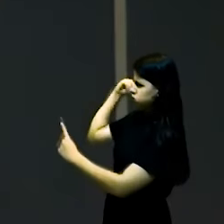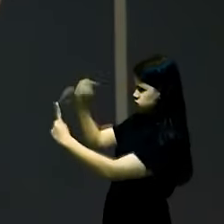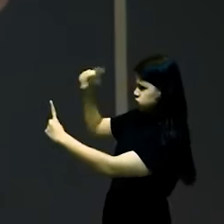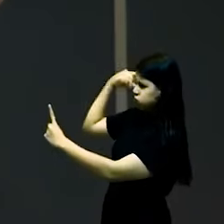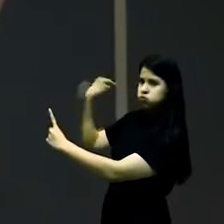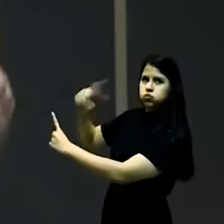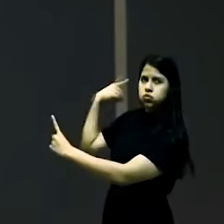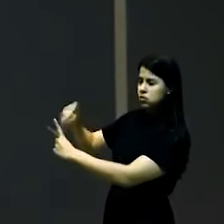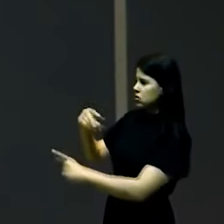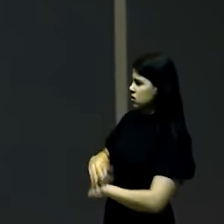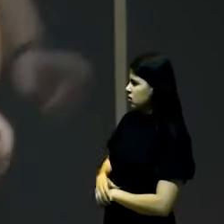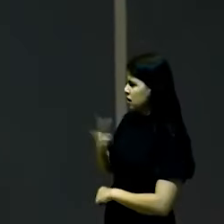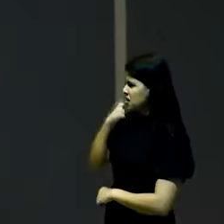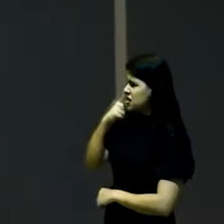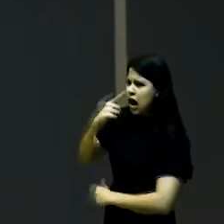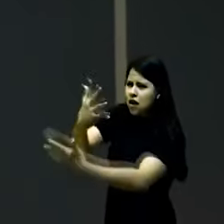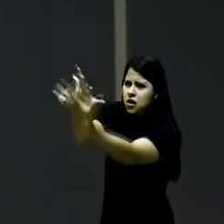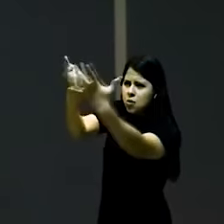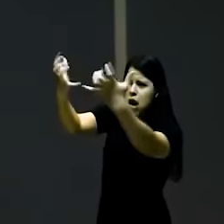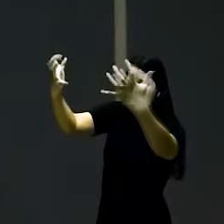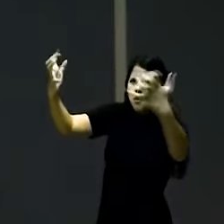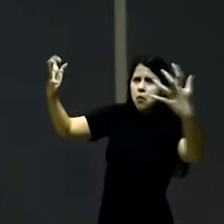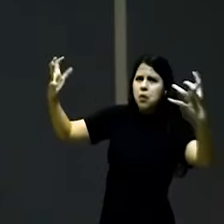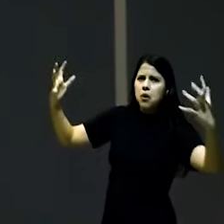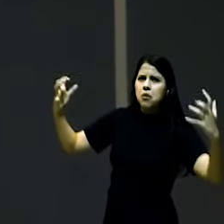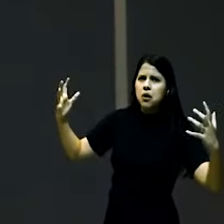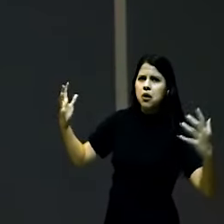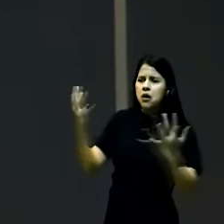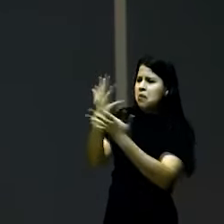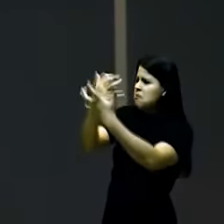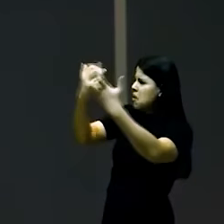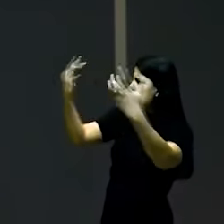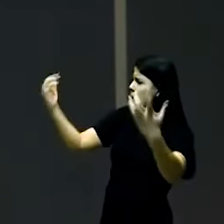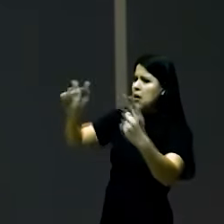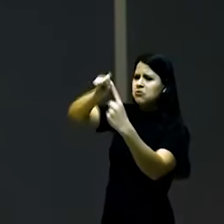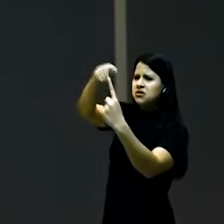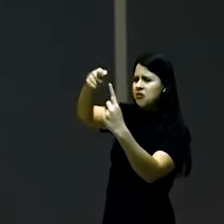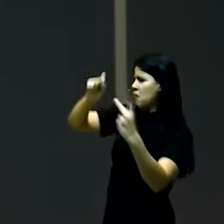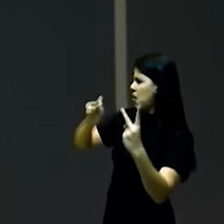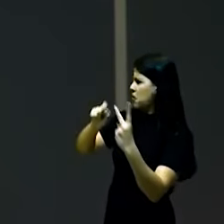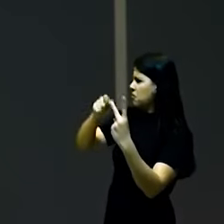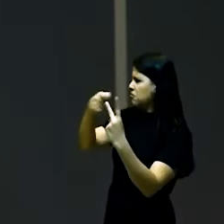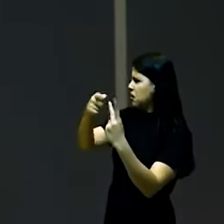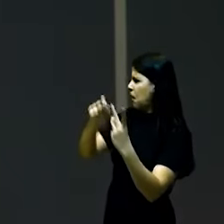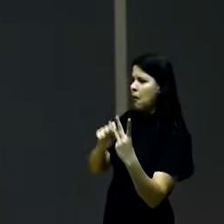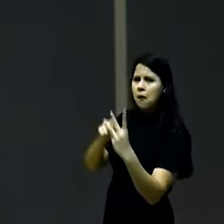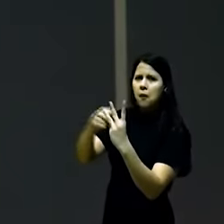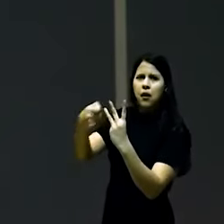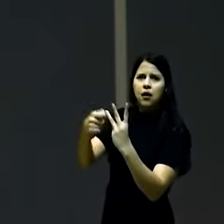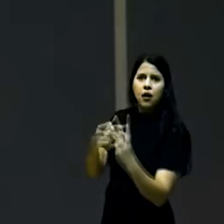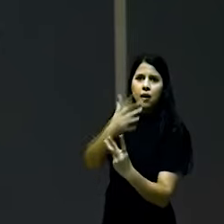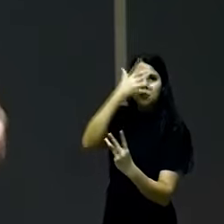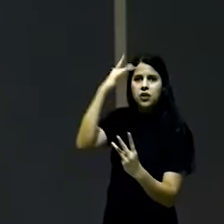Está vendo essa torcida aí? Todos desses daí. Fulano, ele começou a falar uns nomes. fulano, tudo apelido feio. Esse fulano,